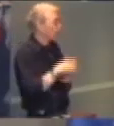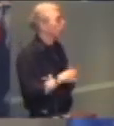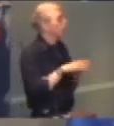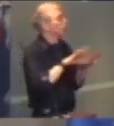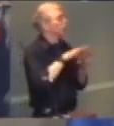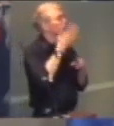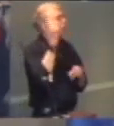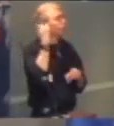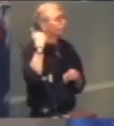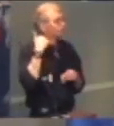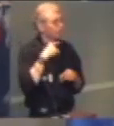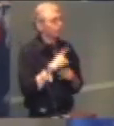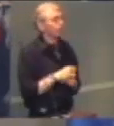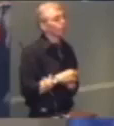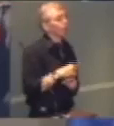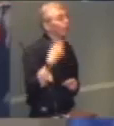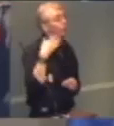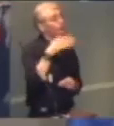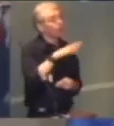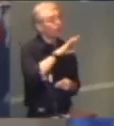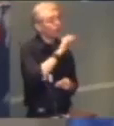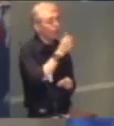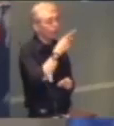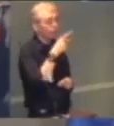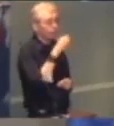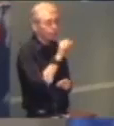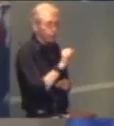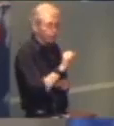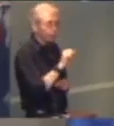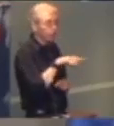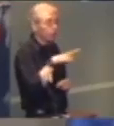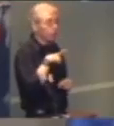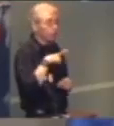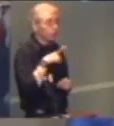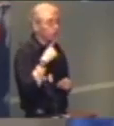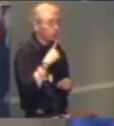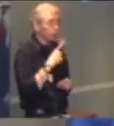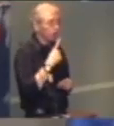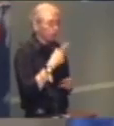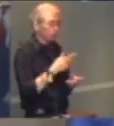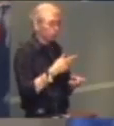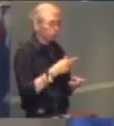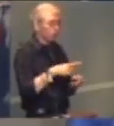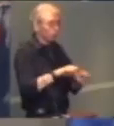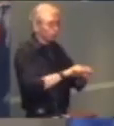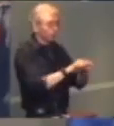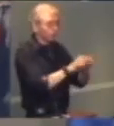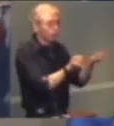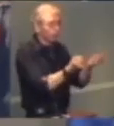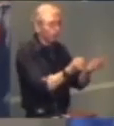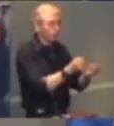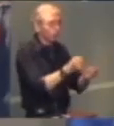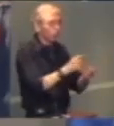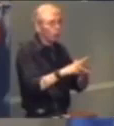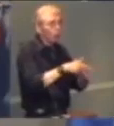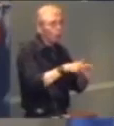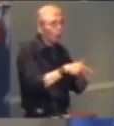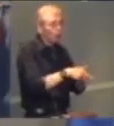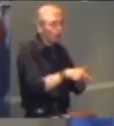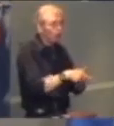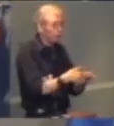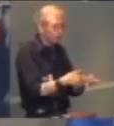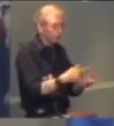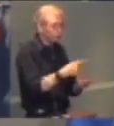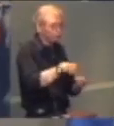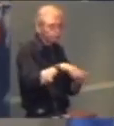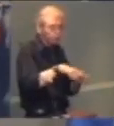o caps fazia 3 meses que tinha uma bomba queimada isso no mínimo pela falta de conhecimento é